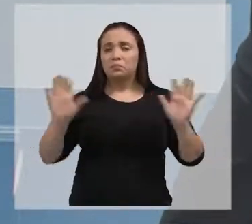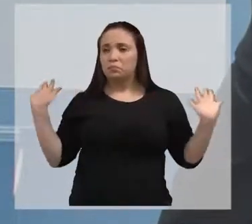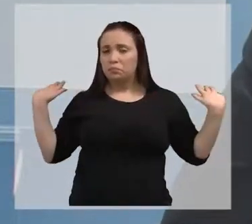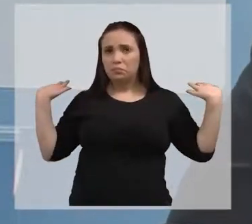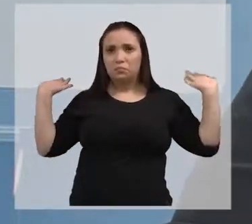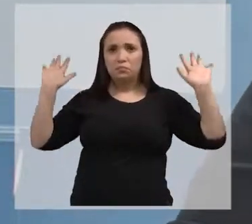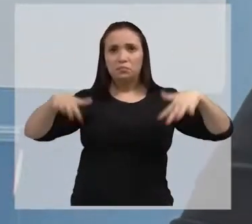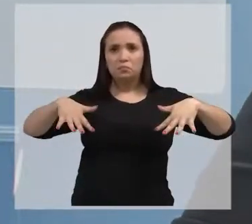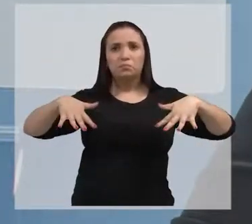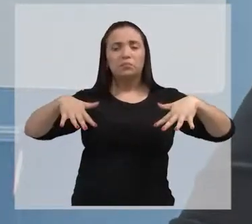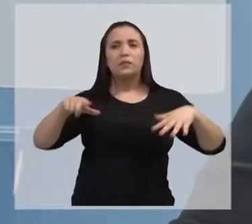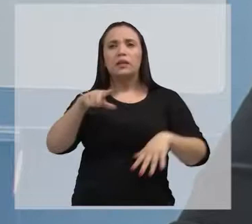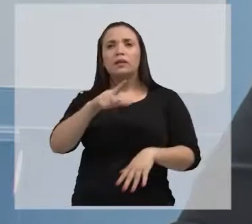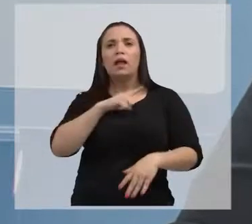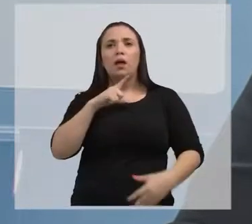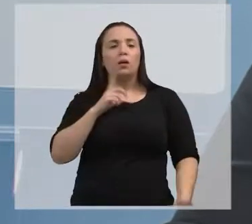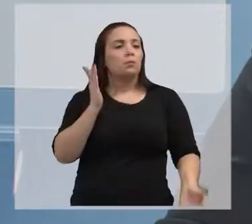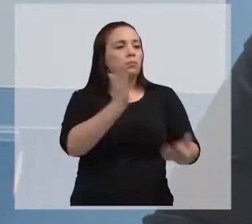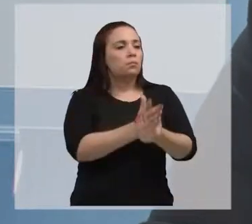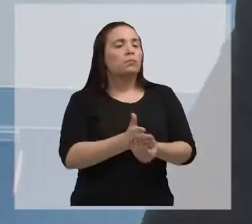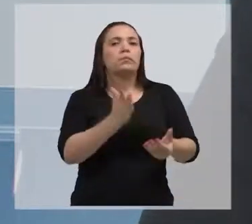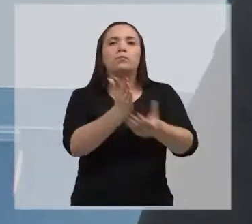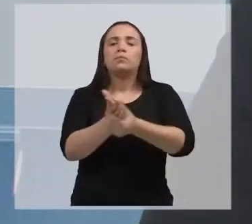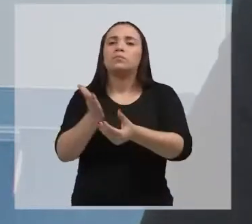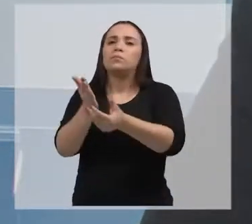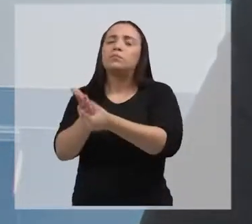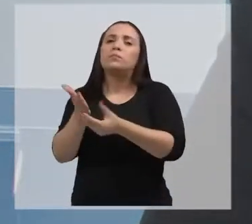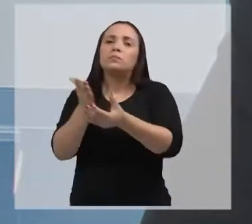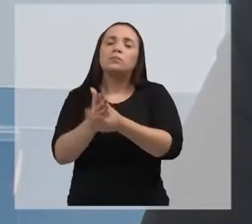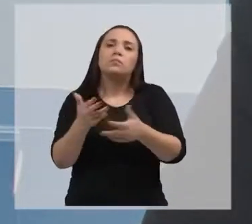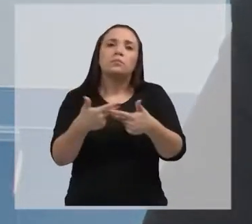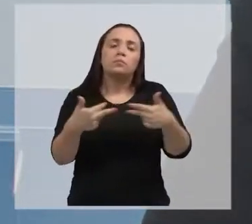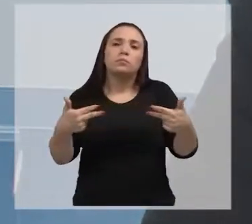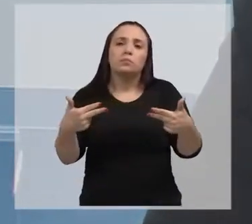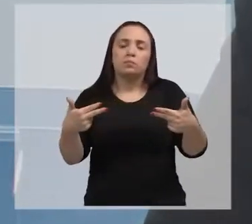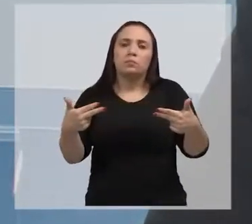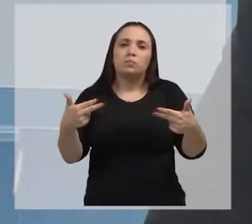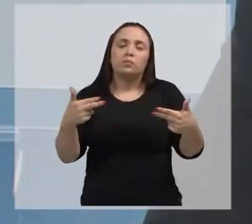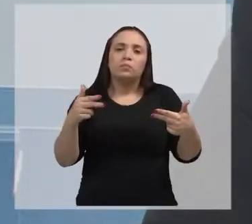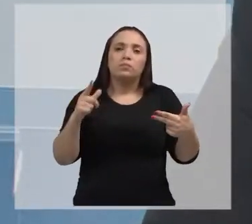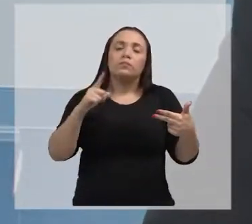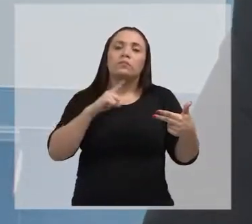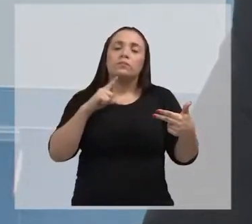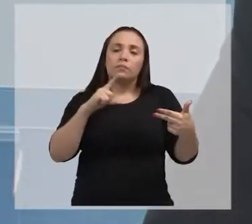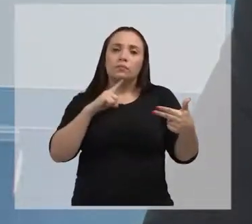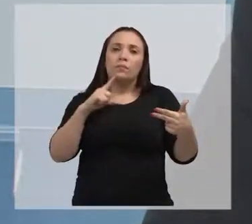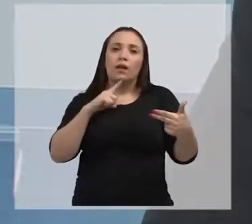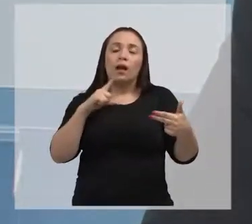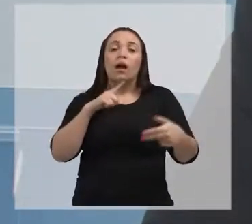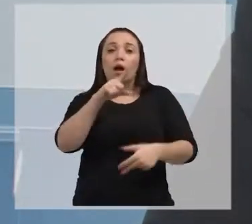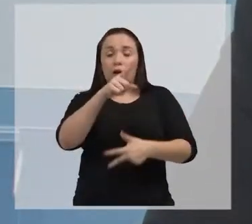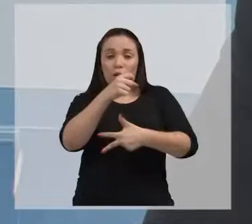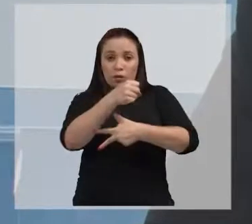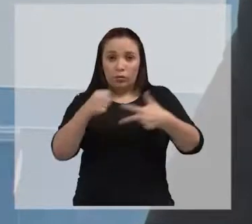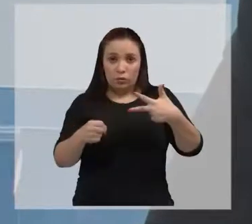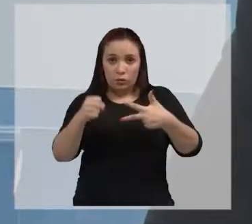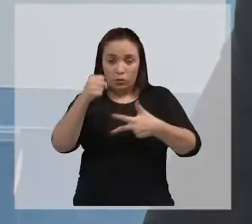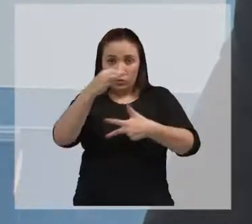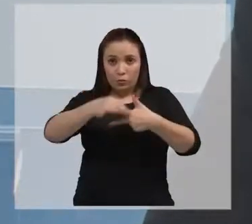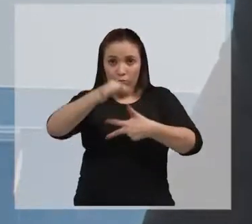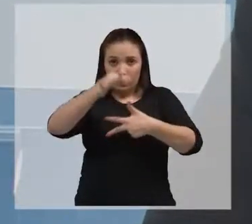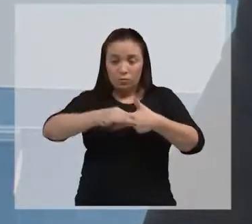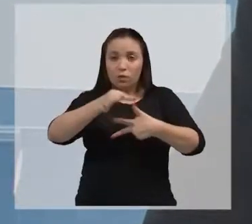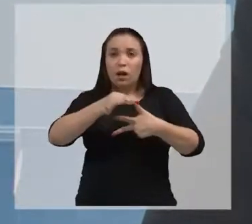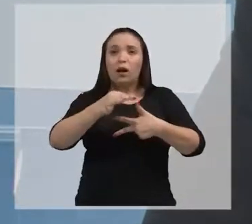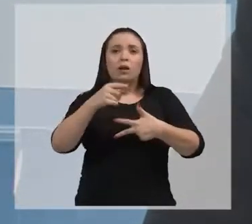mesmo, judicializando os erros e as querelas lá do legislativo, ele bota para o judiciário mandar nele.